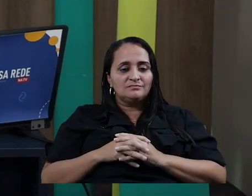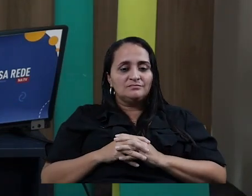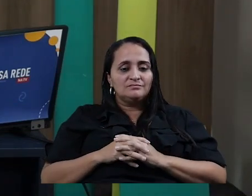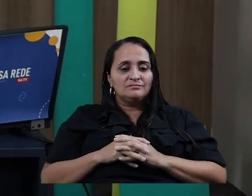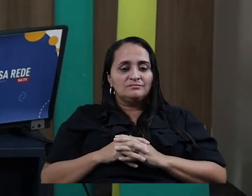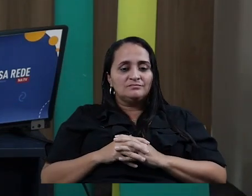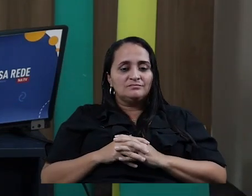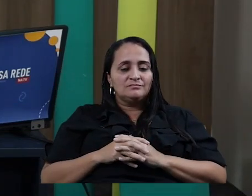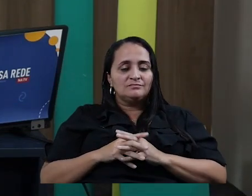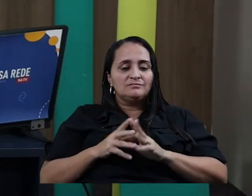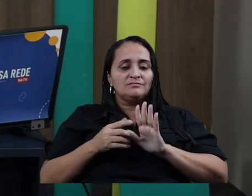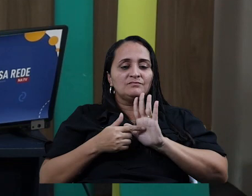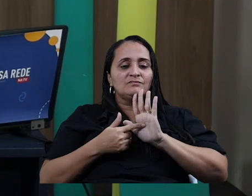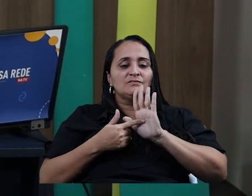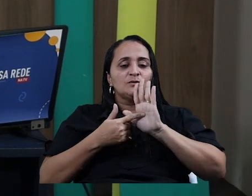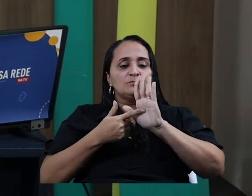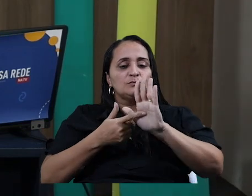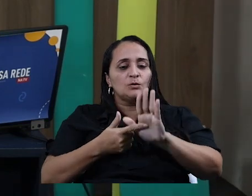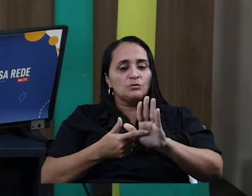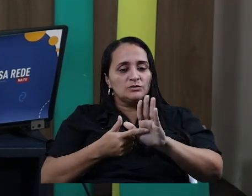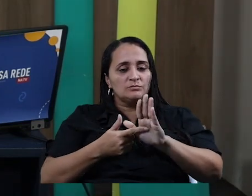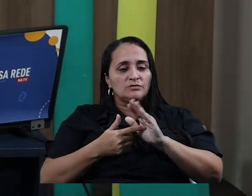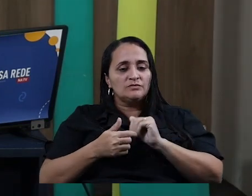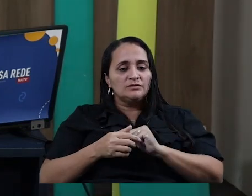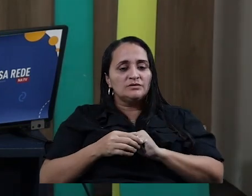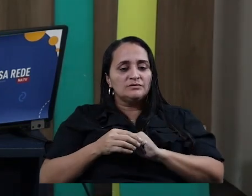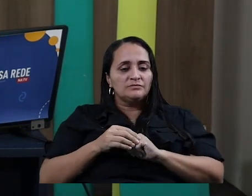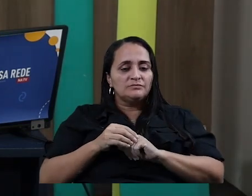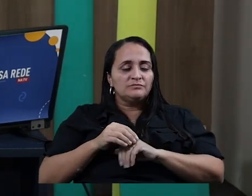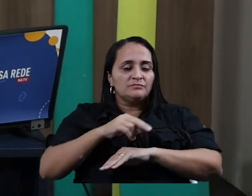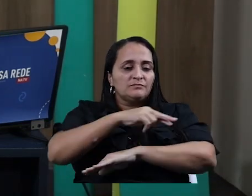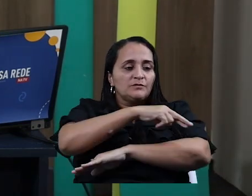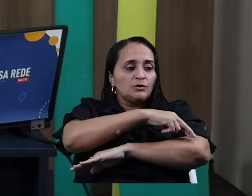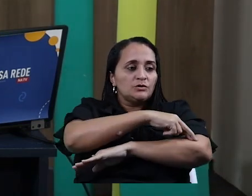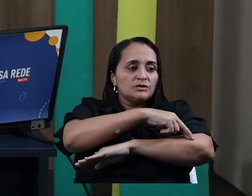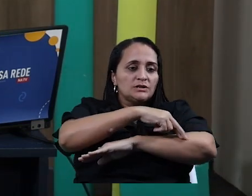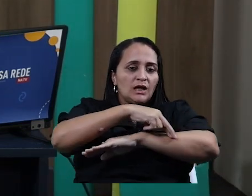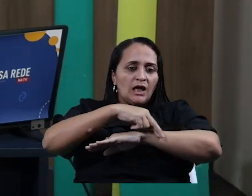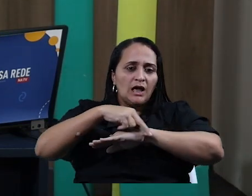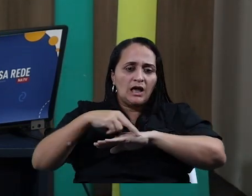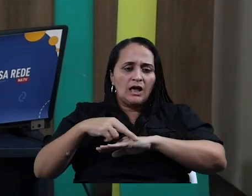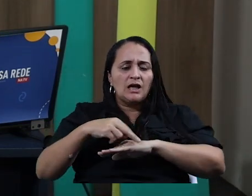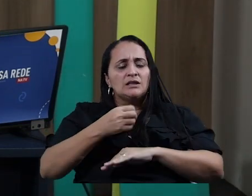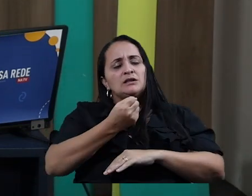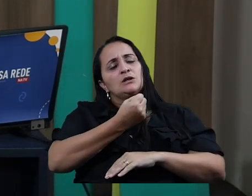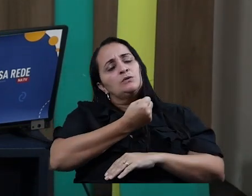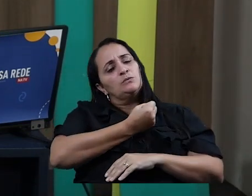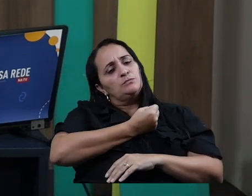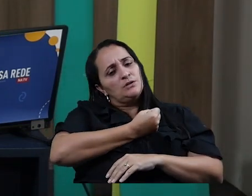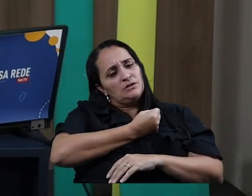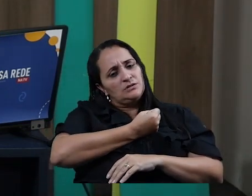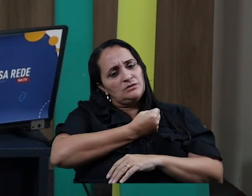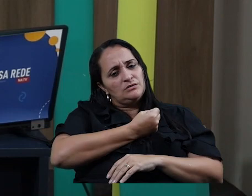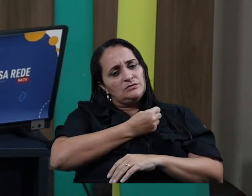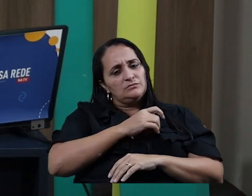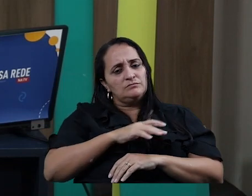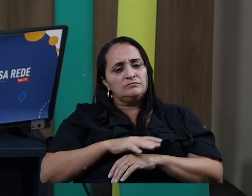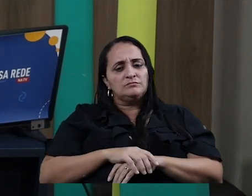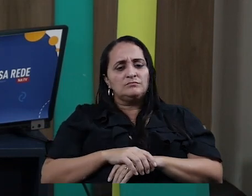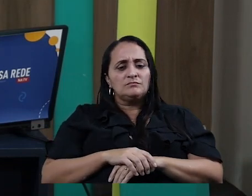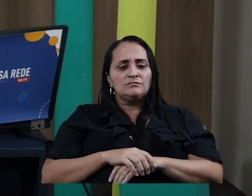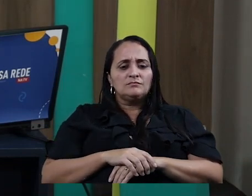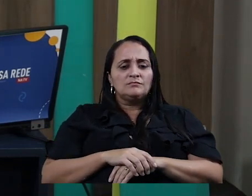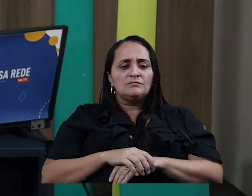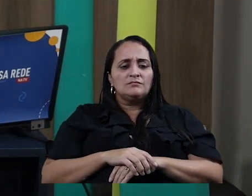eu quero levar aqui para vocês a nossa reta numérica. Nós temos um tempo tão